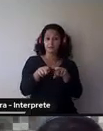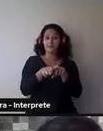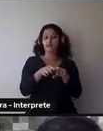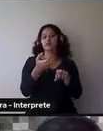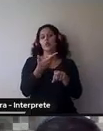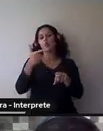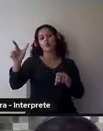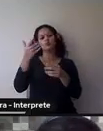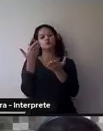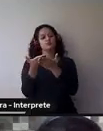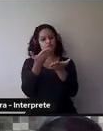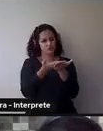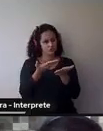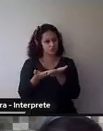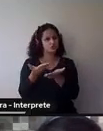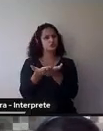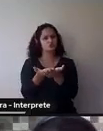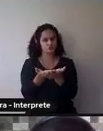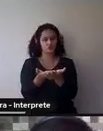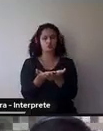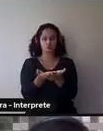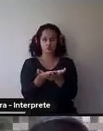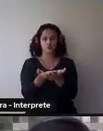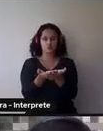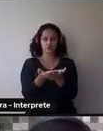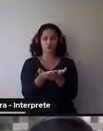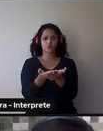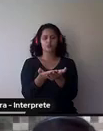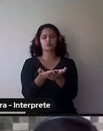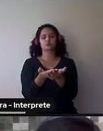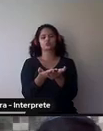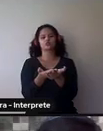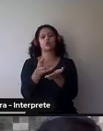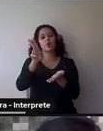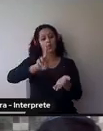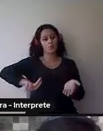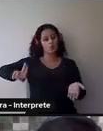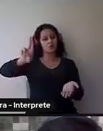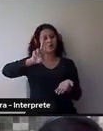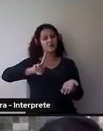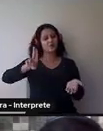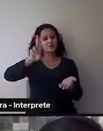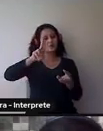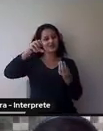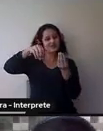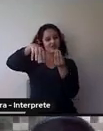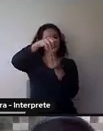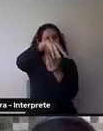ainda, existe uma gama de estudos que utilizam esses fungos para descobrir